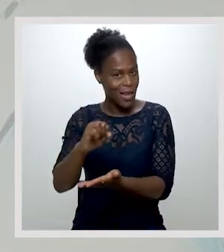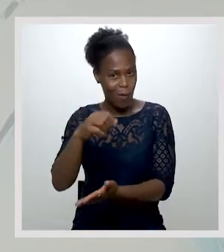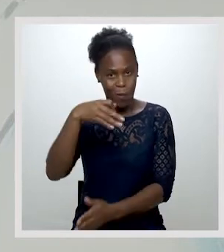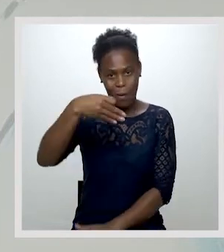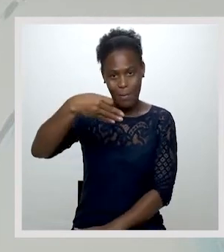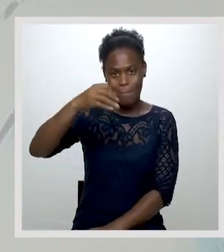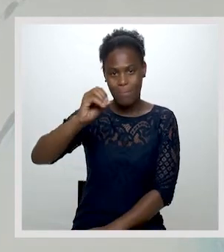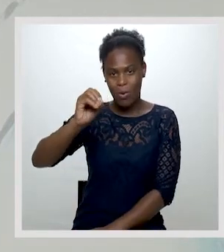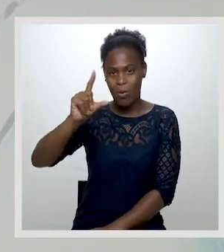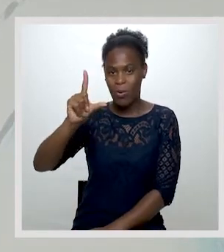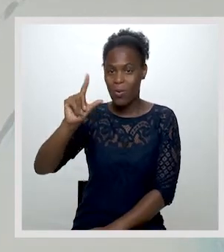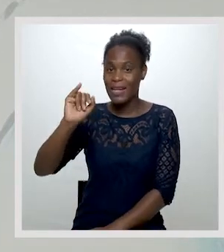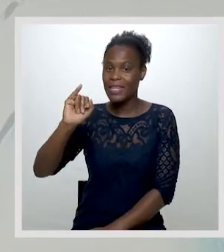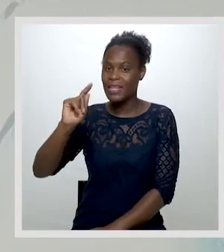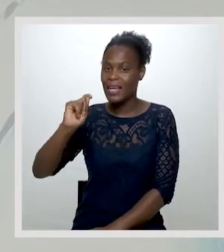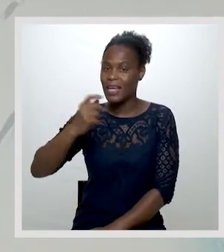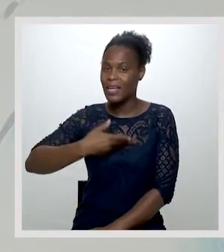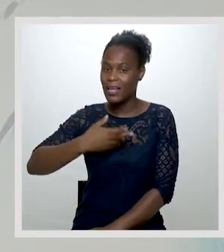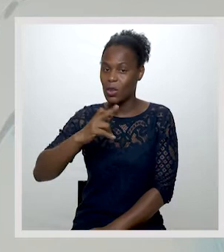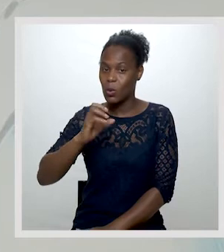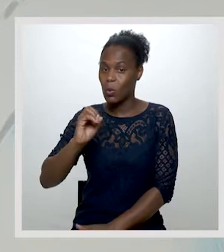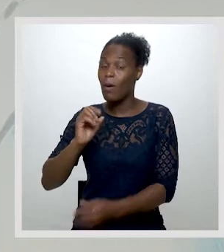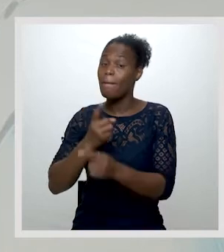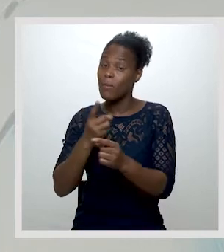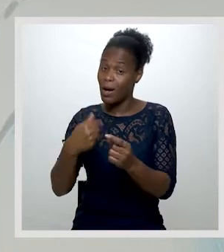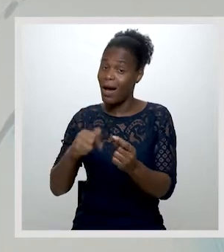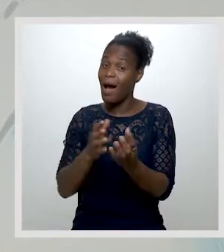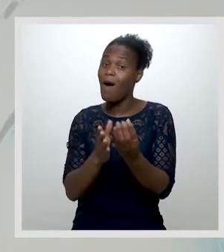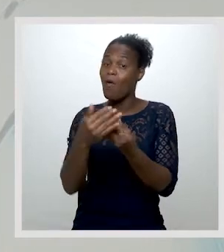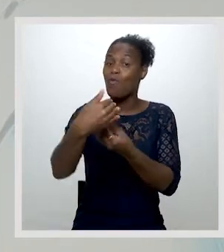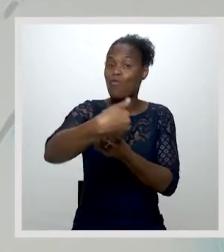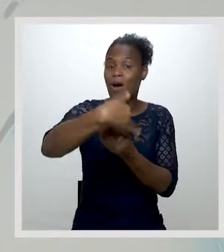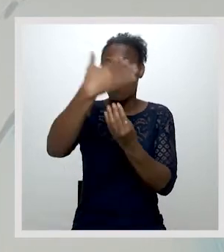poliedro, porque apresenta superfície curva.